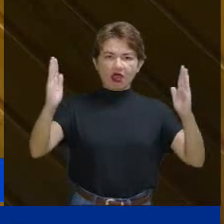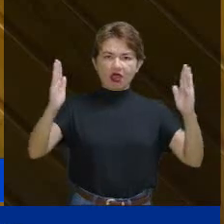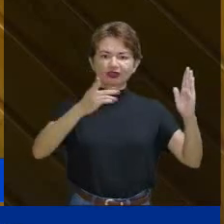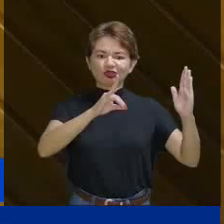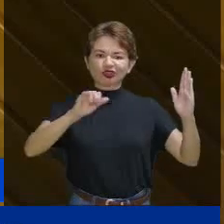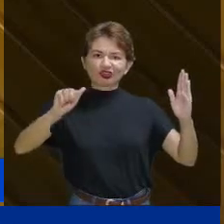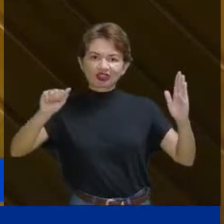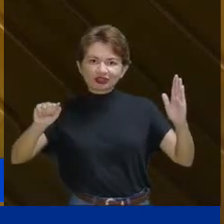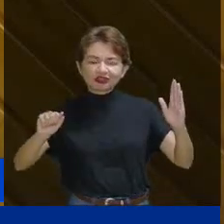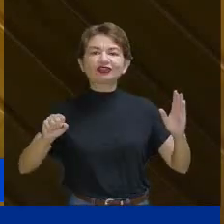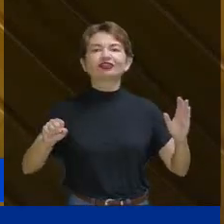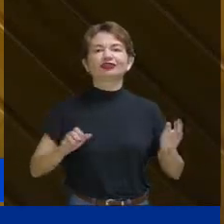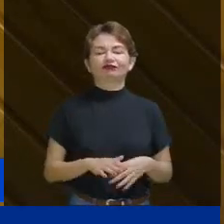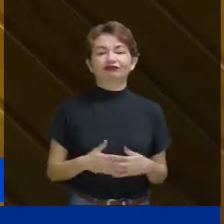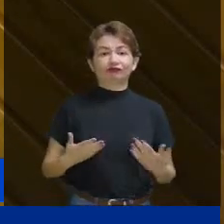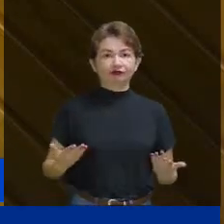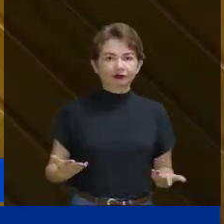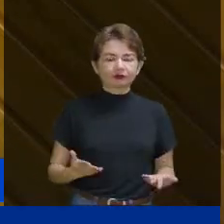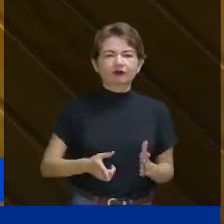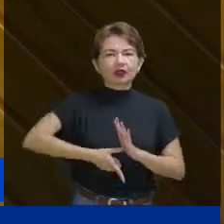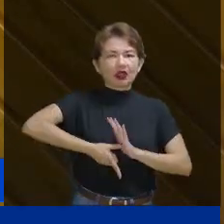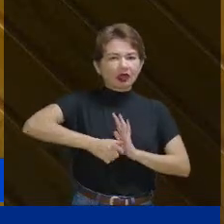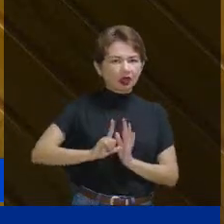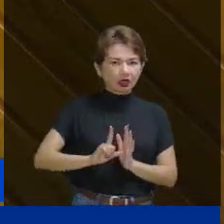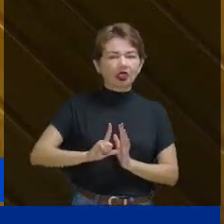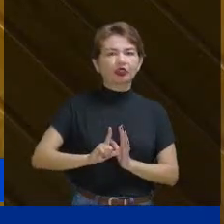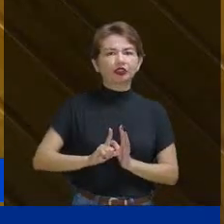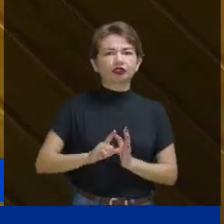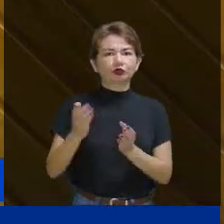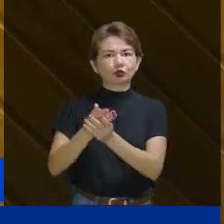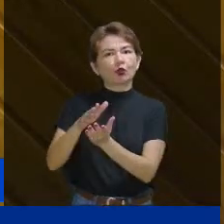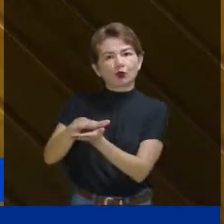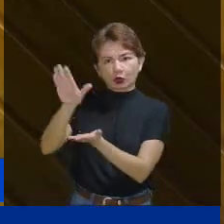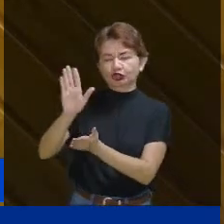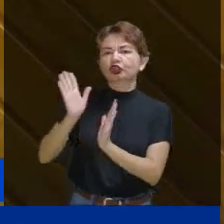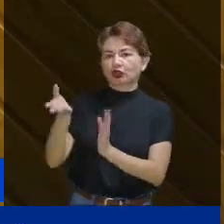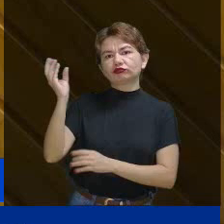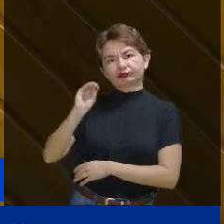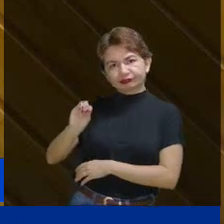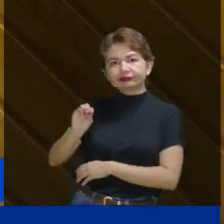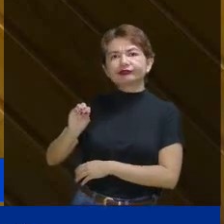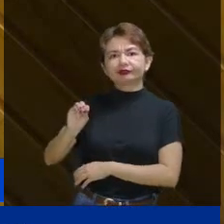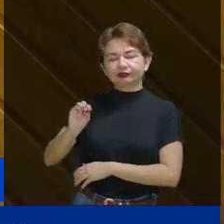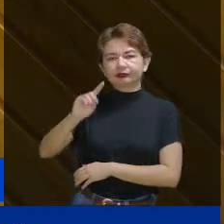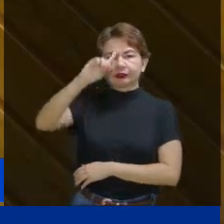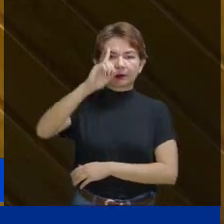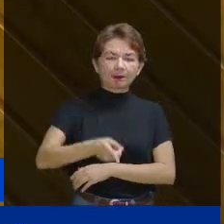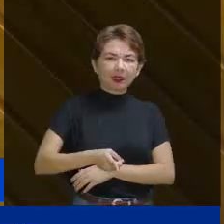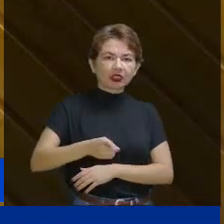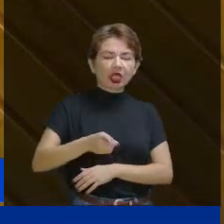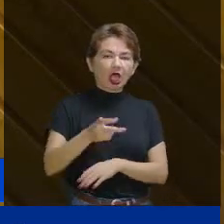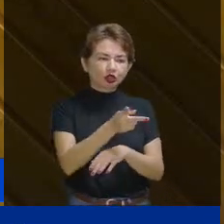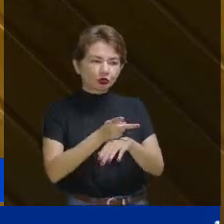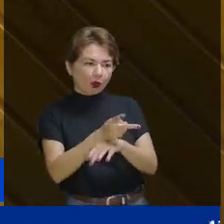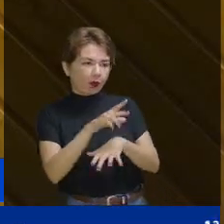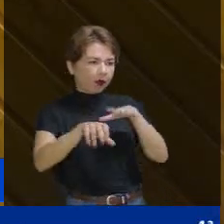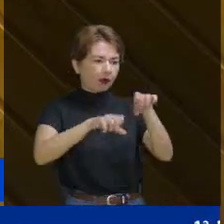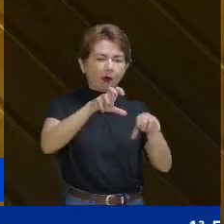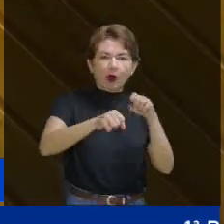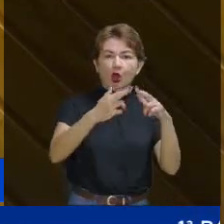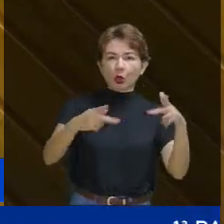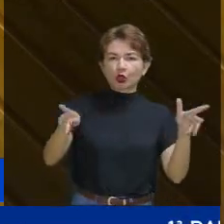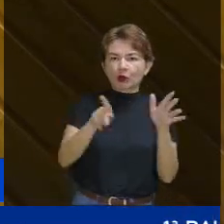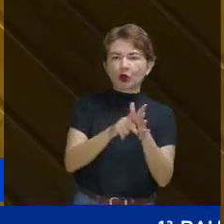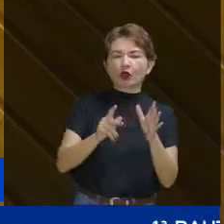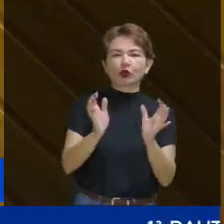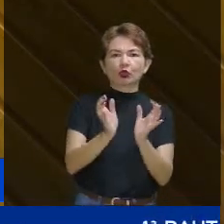isso é muito importante, 20 dias antes, isso está no processo, antes da determinação de busca e apreensão que deferiu